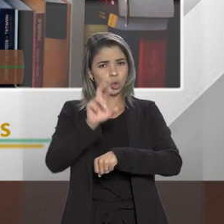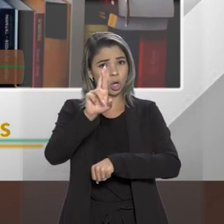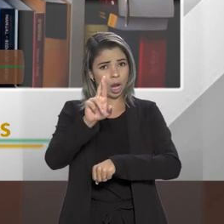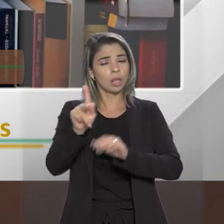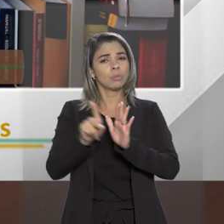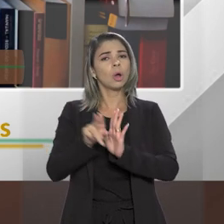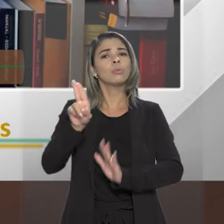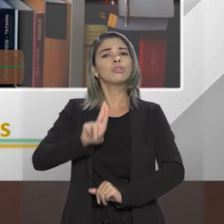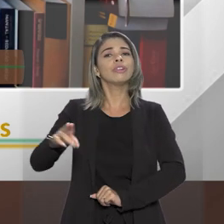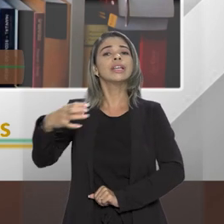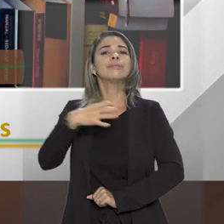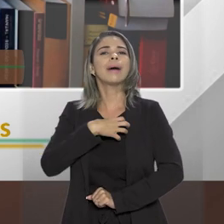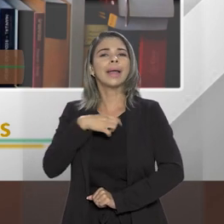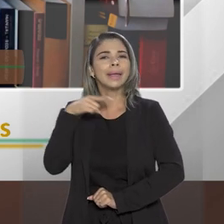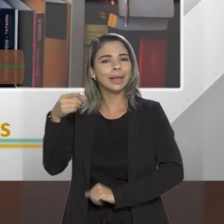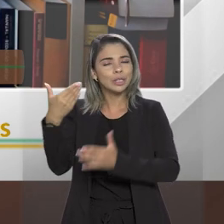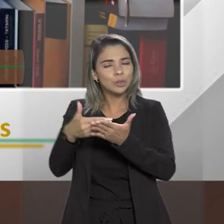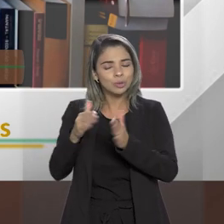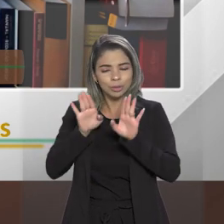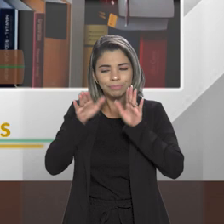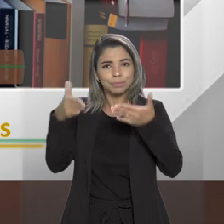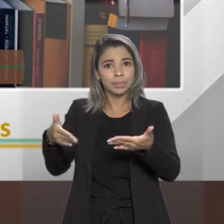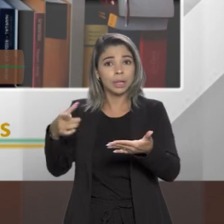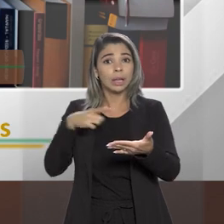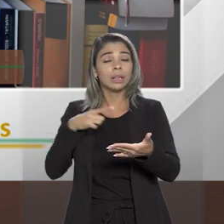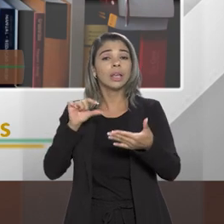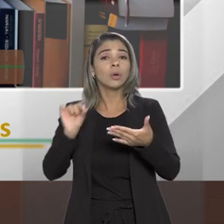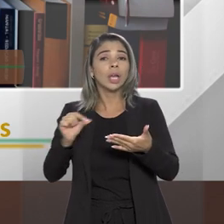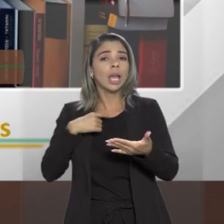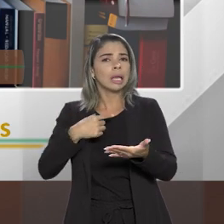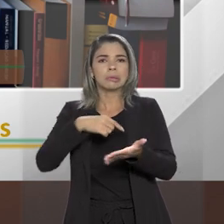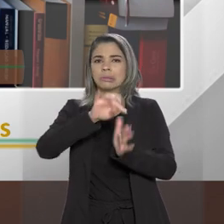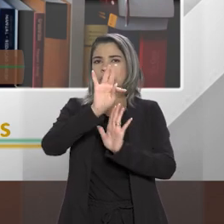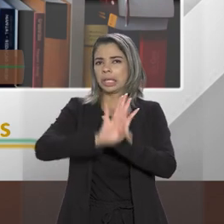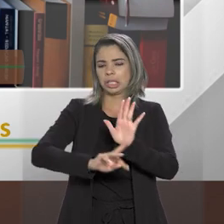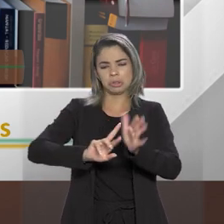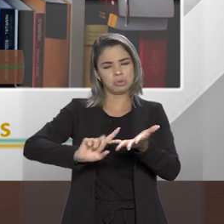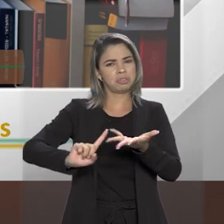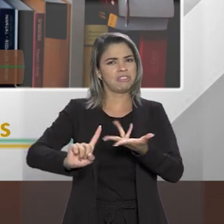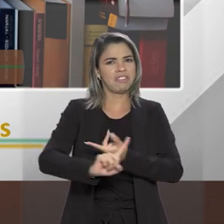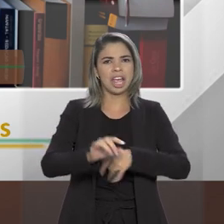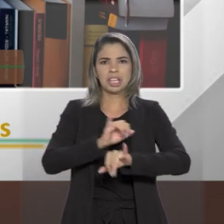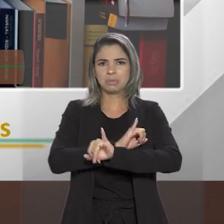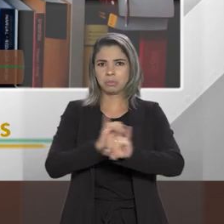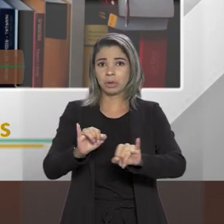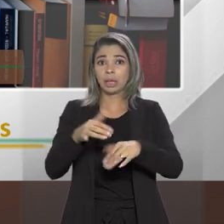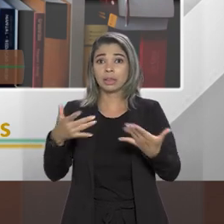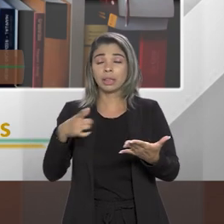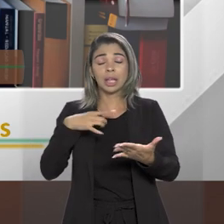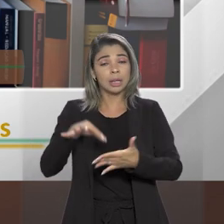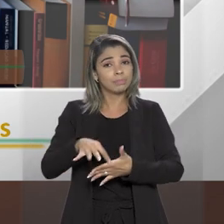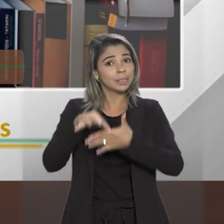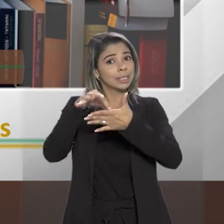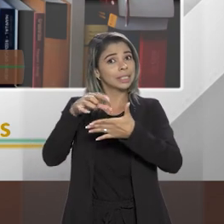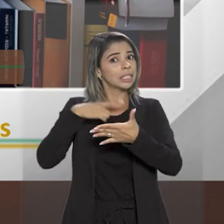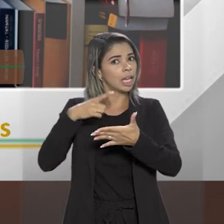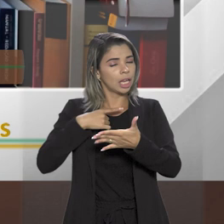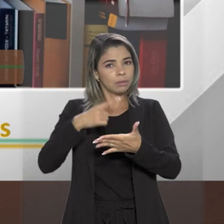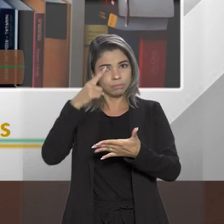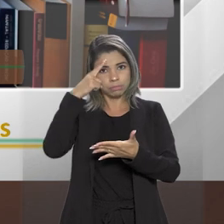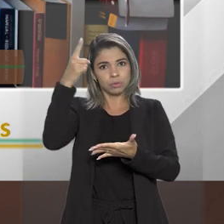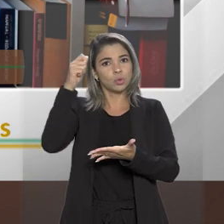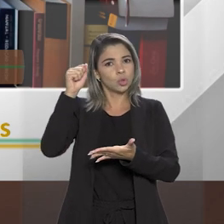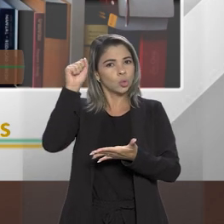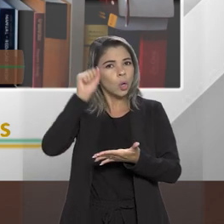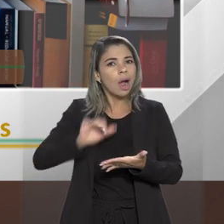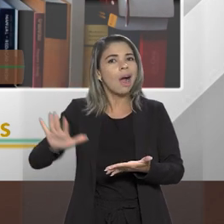e tem se destacado pelos textos publicados e por fazer parte de um grupo de autores, vários, que têm estudado